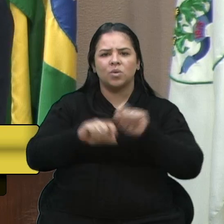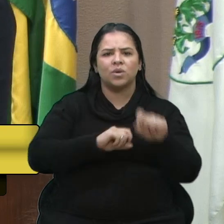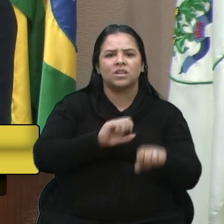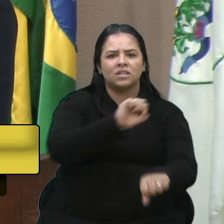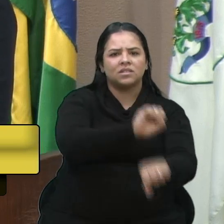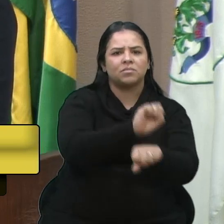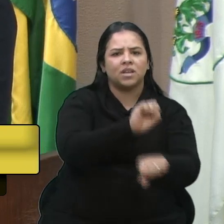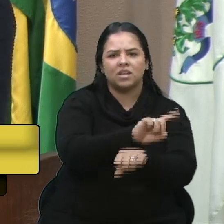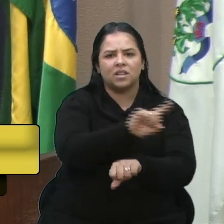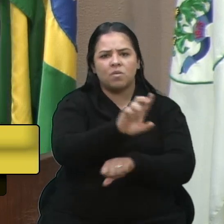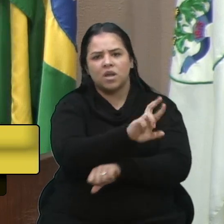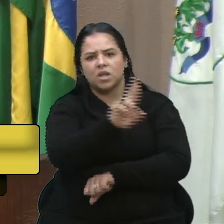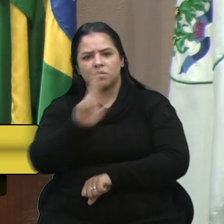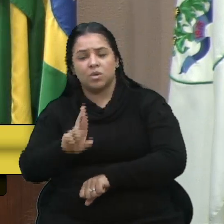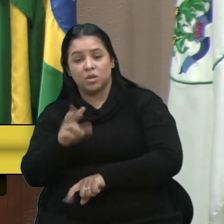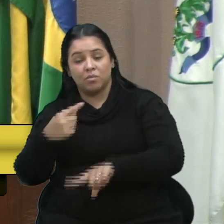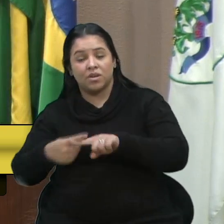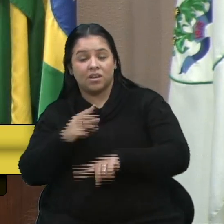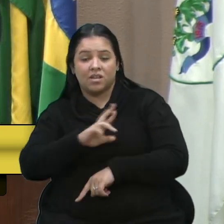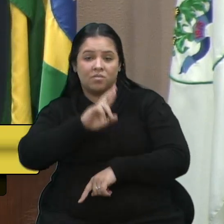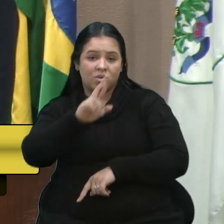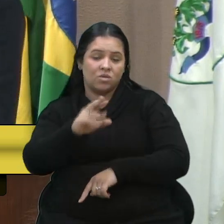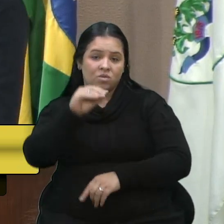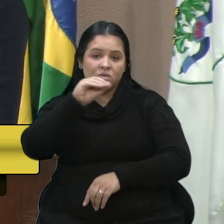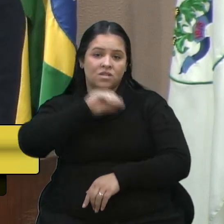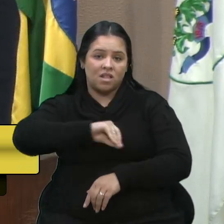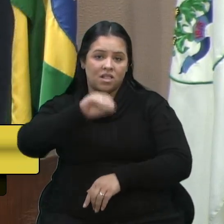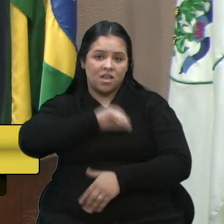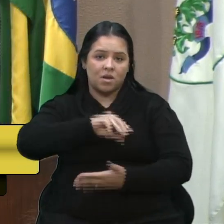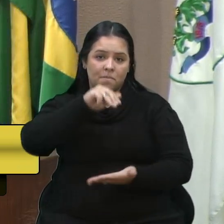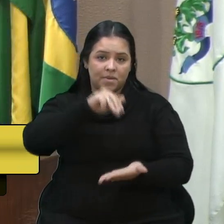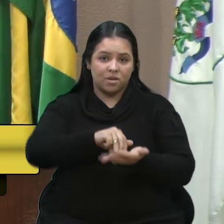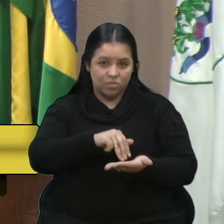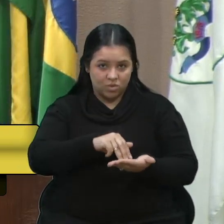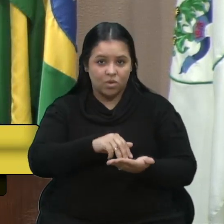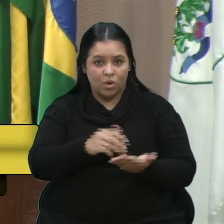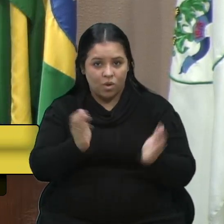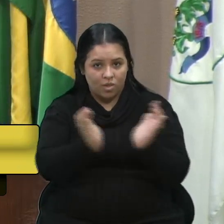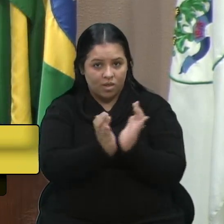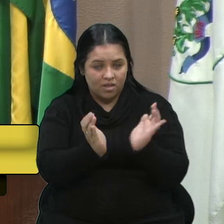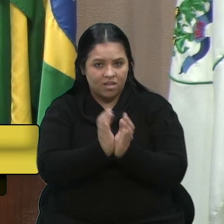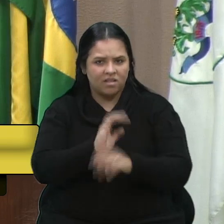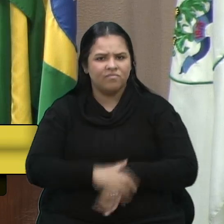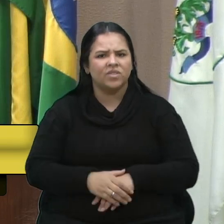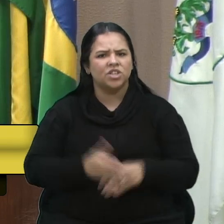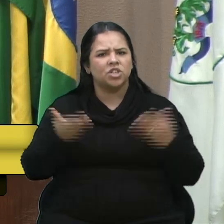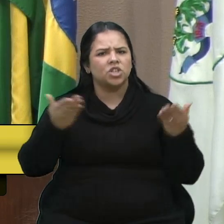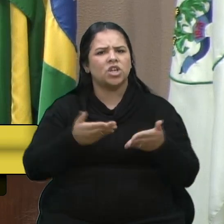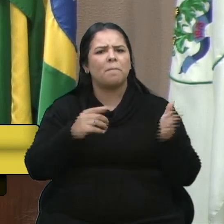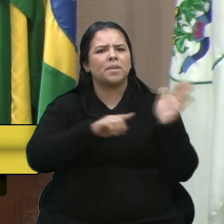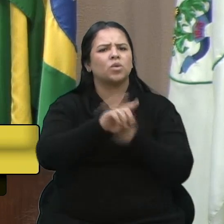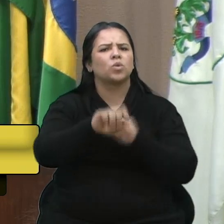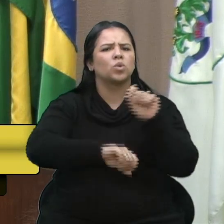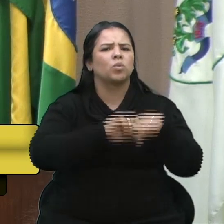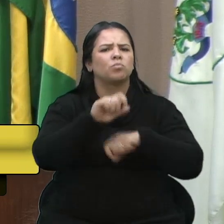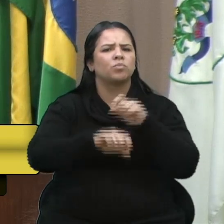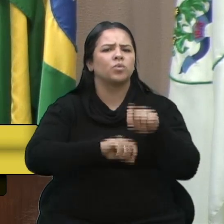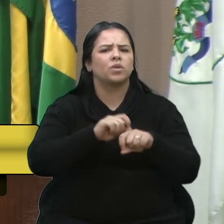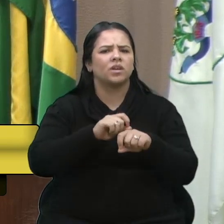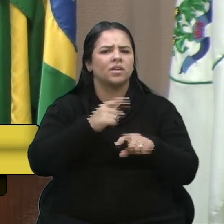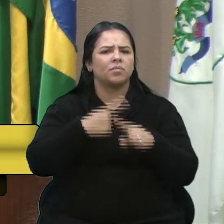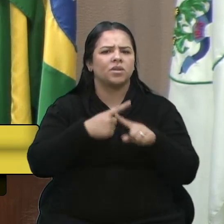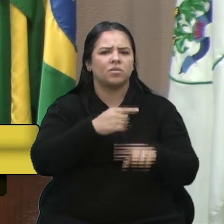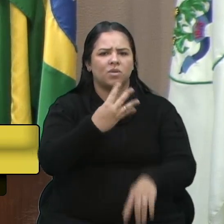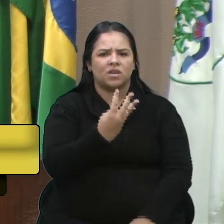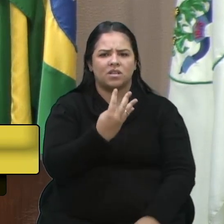pelos resultados. O resultado de um salário mínimo, caros colegas, alguém já se perguntou por que 46,3%